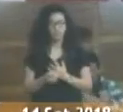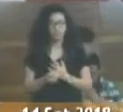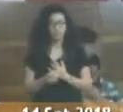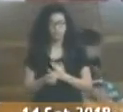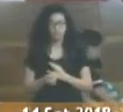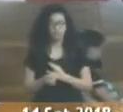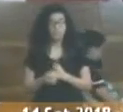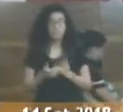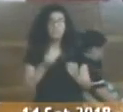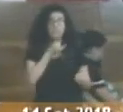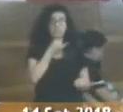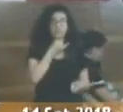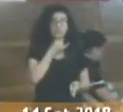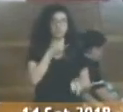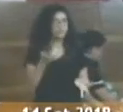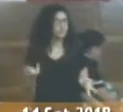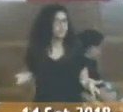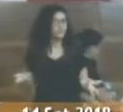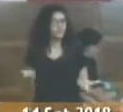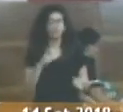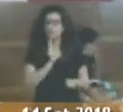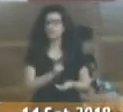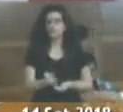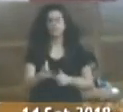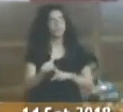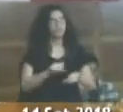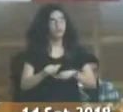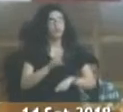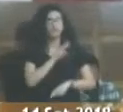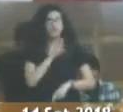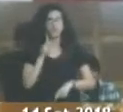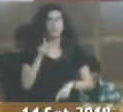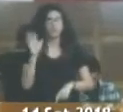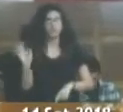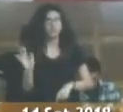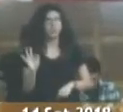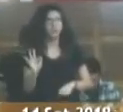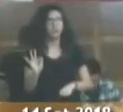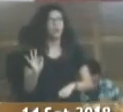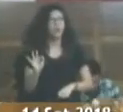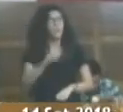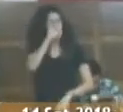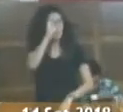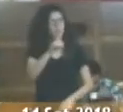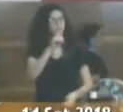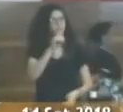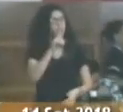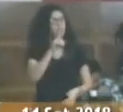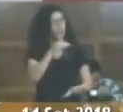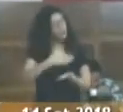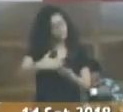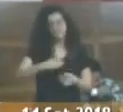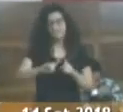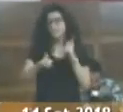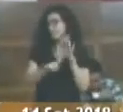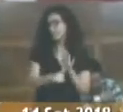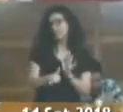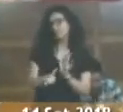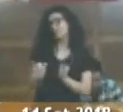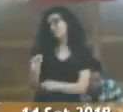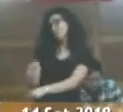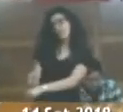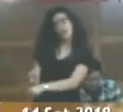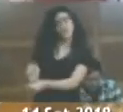aldeias. Infelizmente, isso não está dando continuidade, o Ministério Público forçou, eles começaram e não terminaram, está parado até hoje,